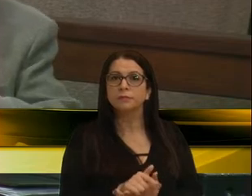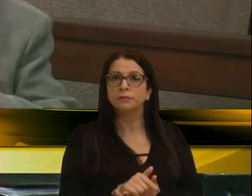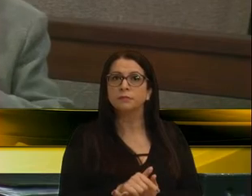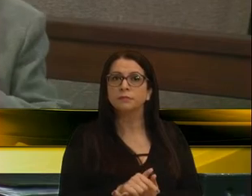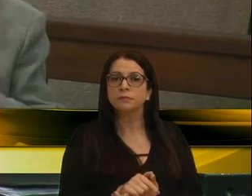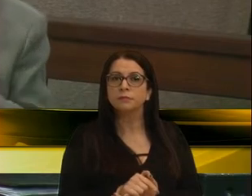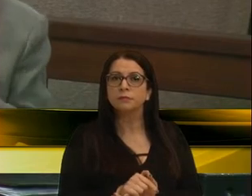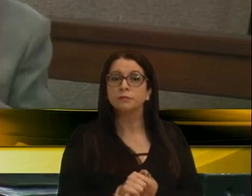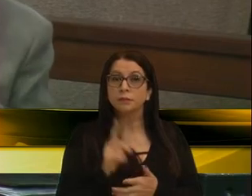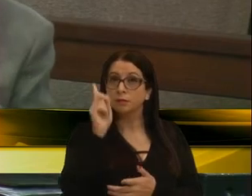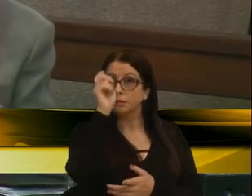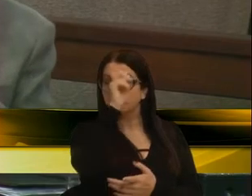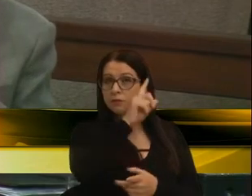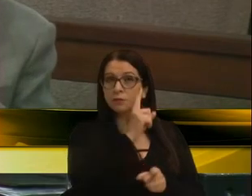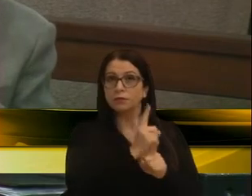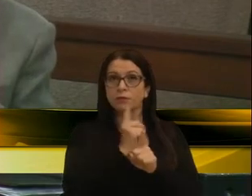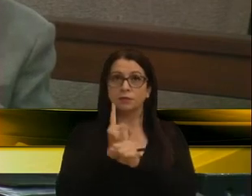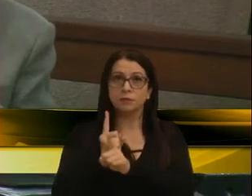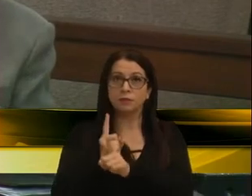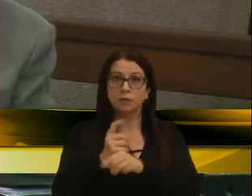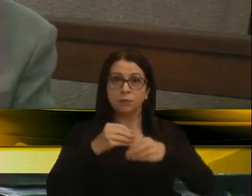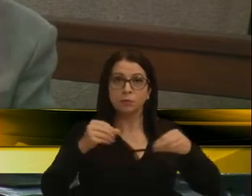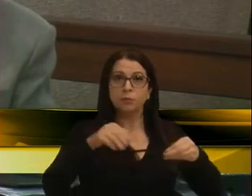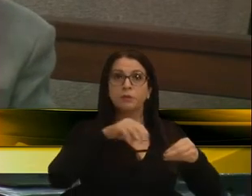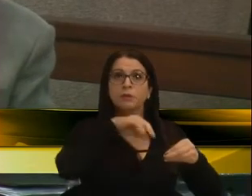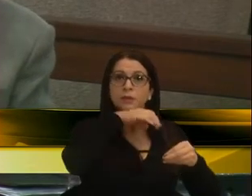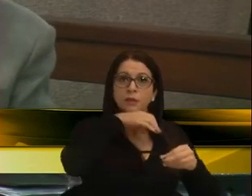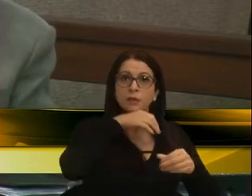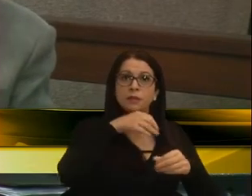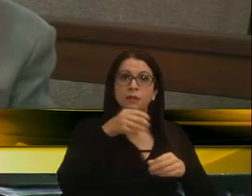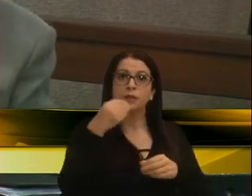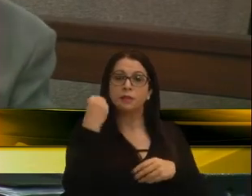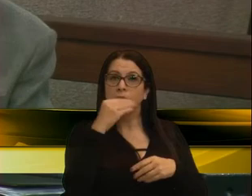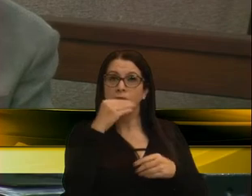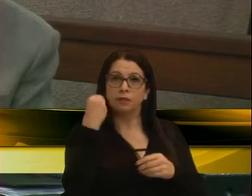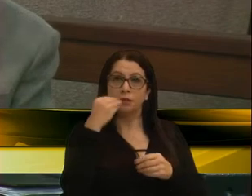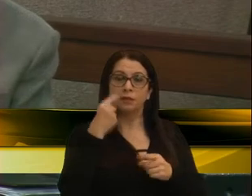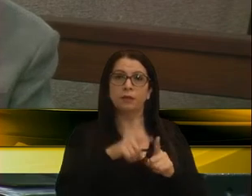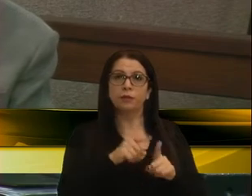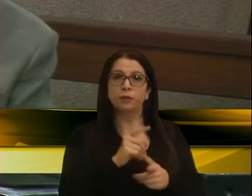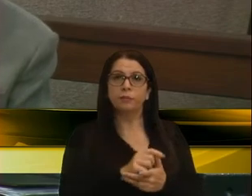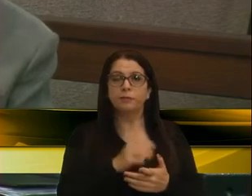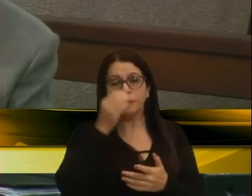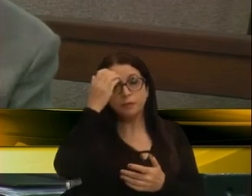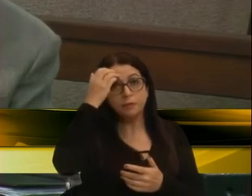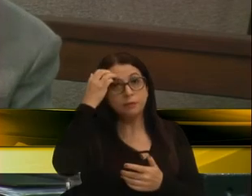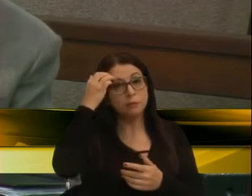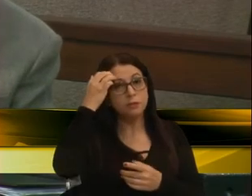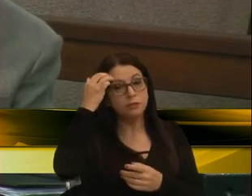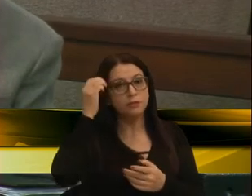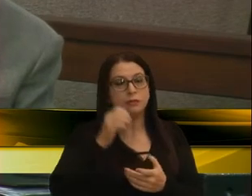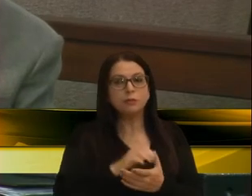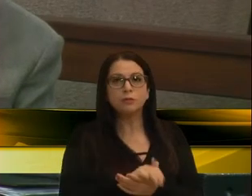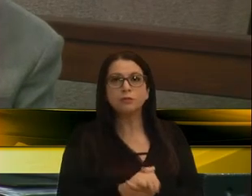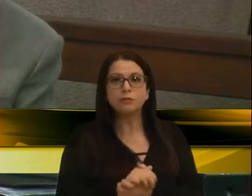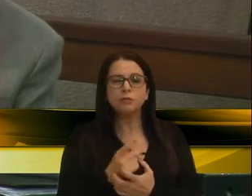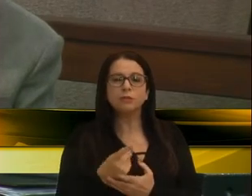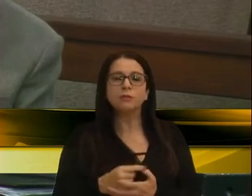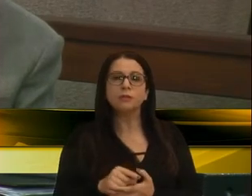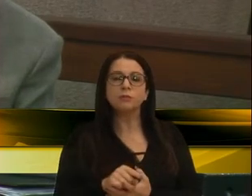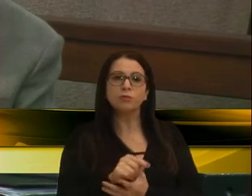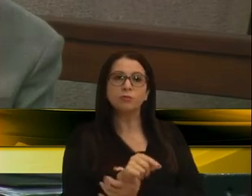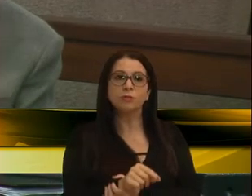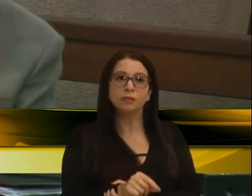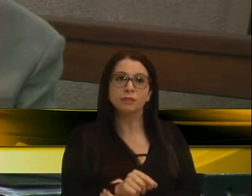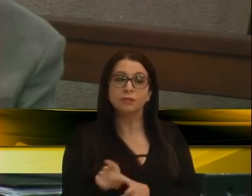E o difícil é encontrar o proprietário, convencer ele a fazer o contrato. O custo da Codeca vai ser maior do que um particular, porque ela tem todos